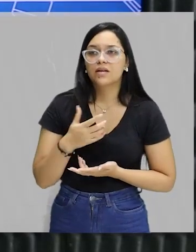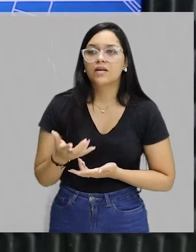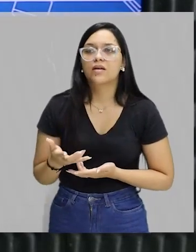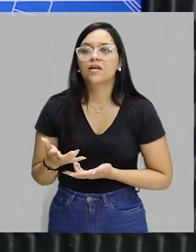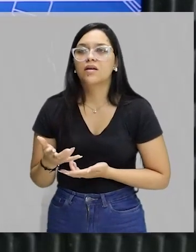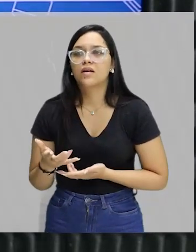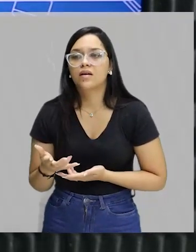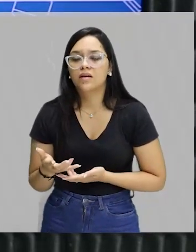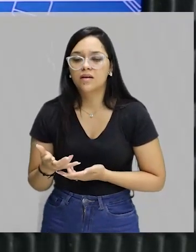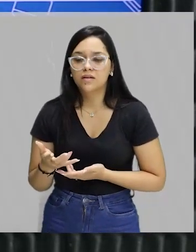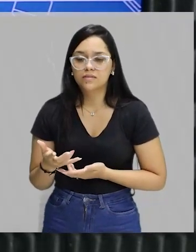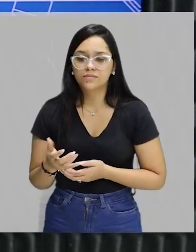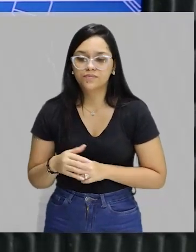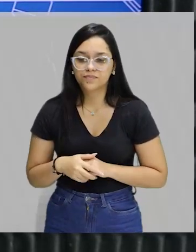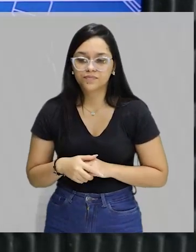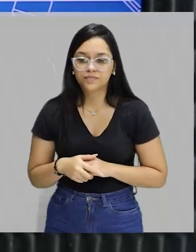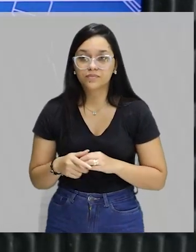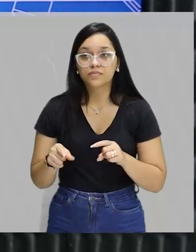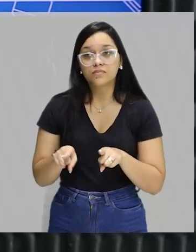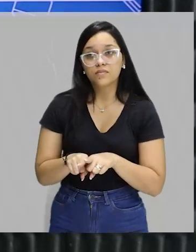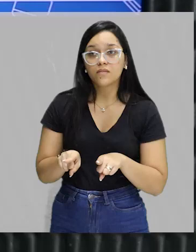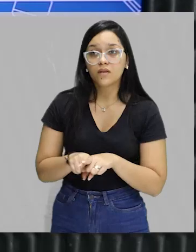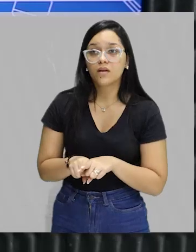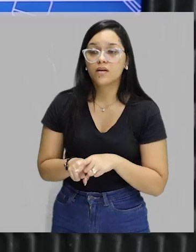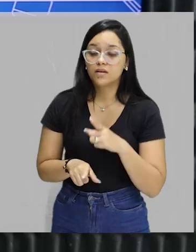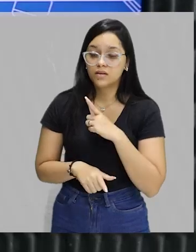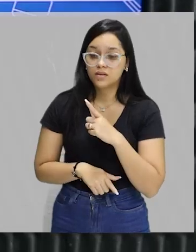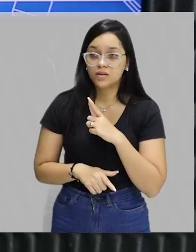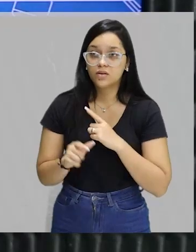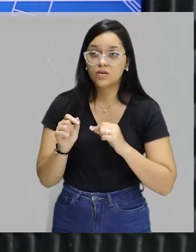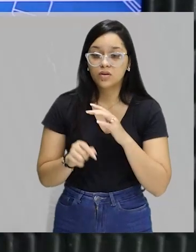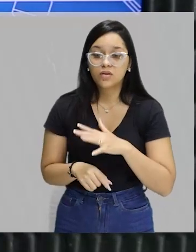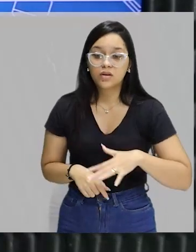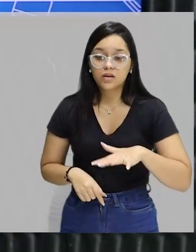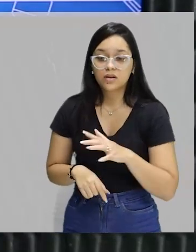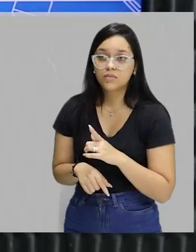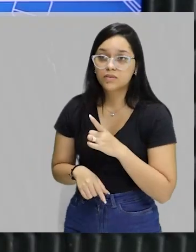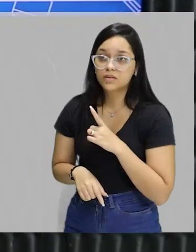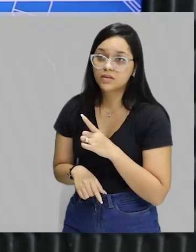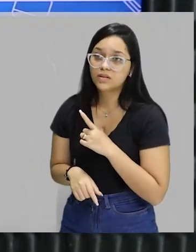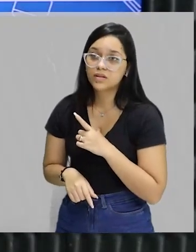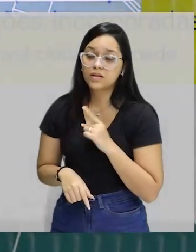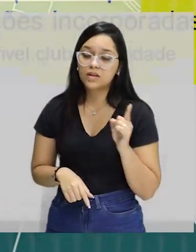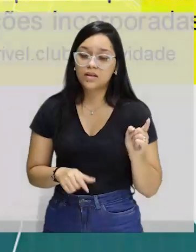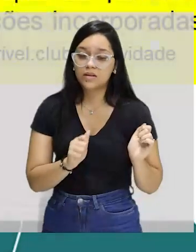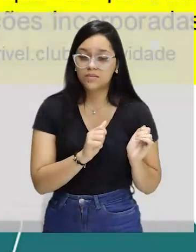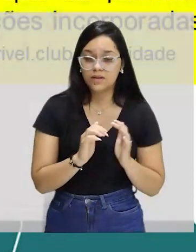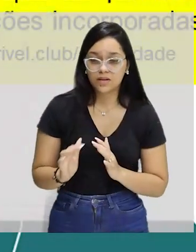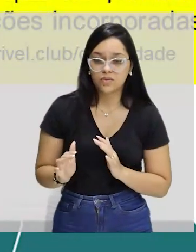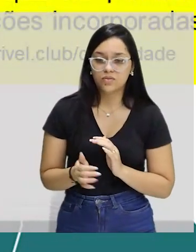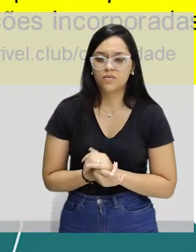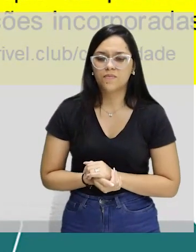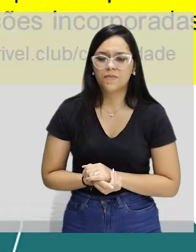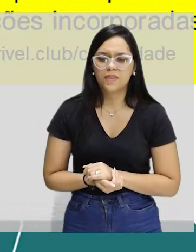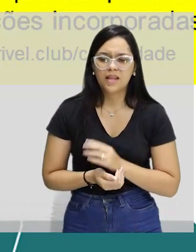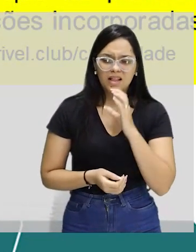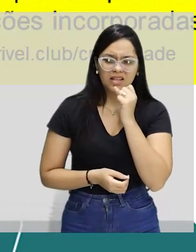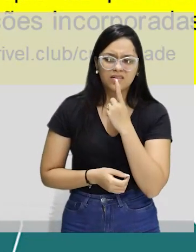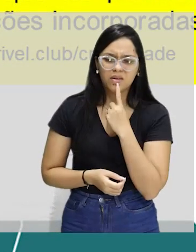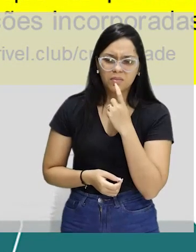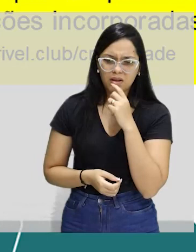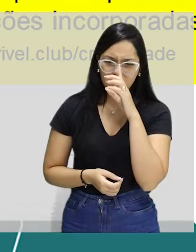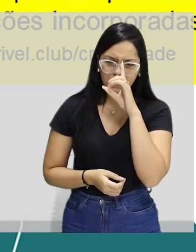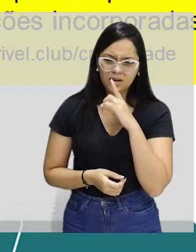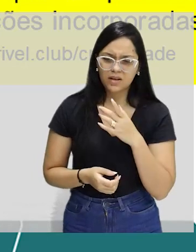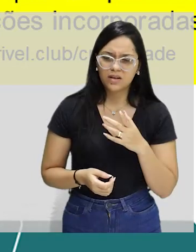extremamente contemporânea e abstrata campos de concentração e extermínio daquele período. Laranja, vermelho e